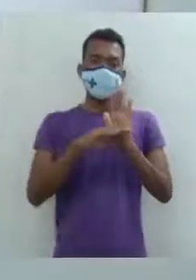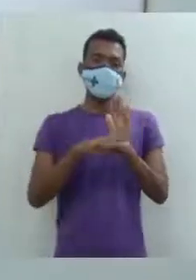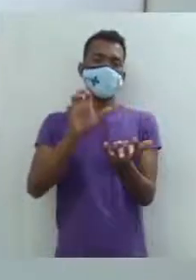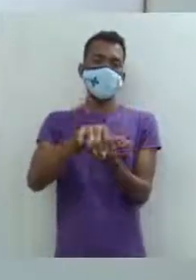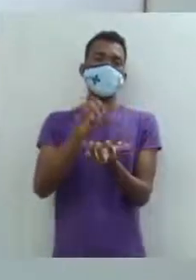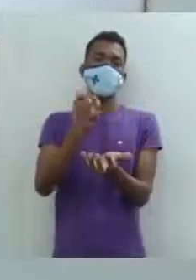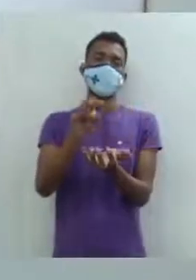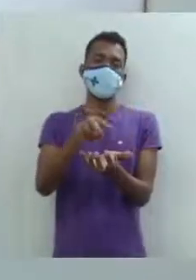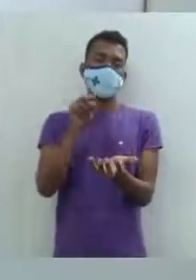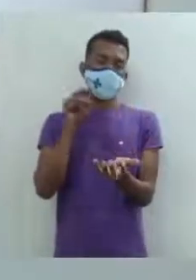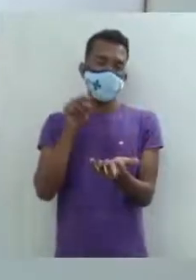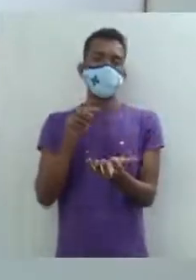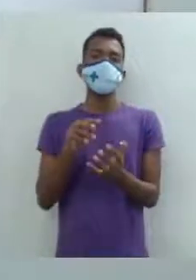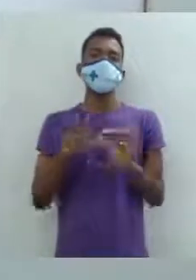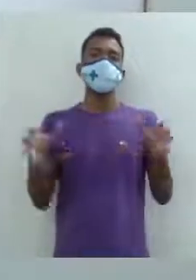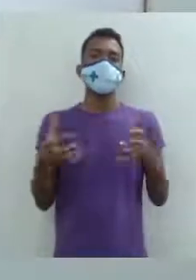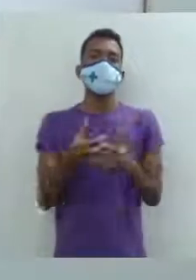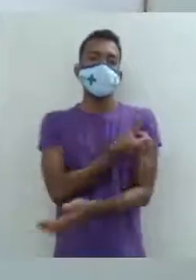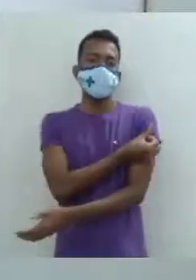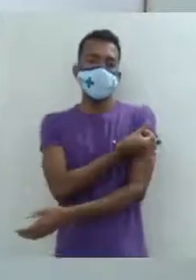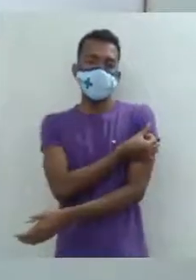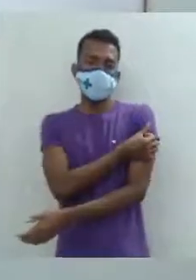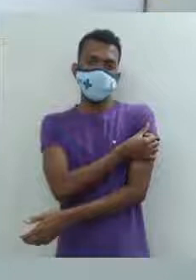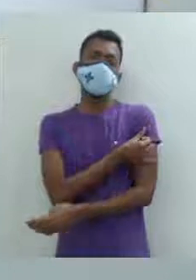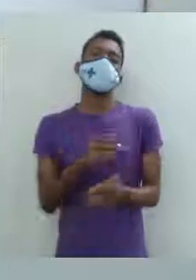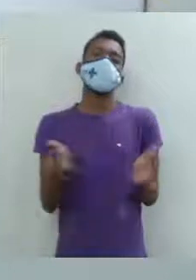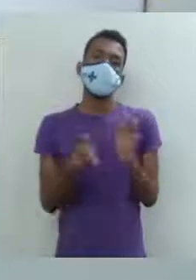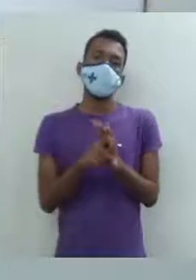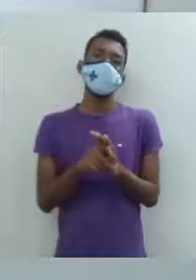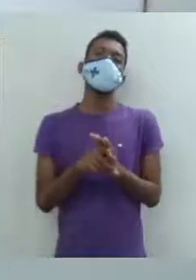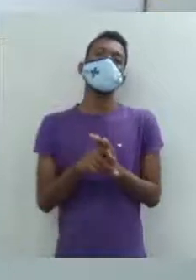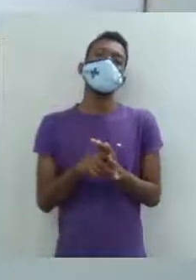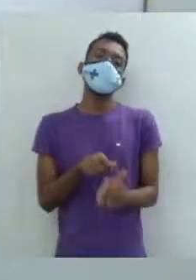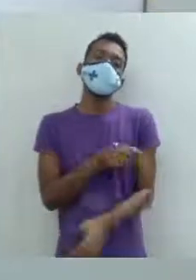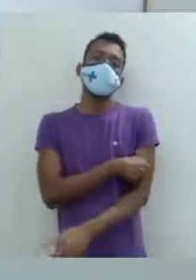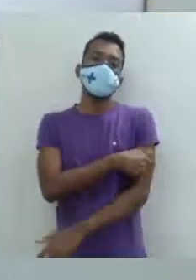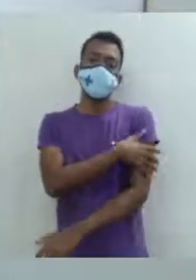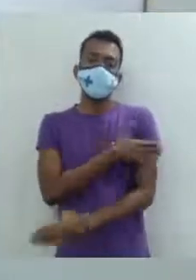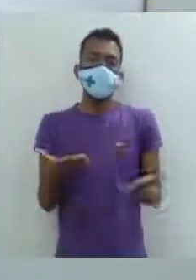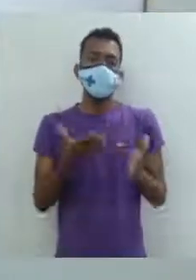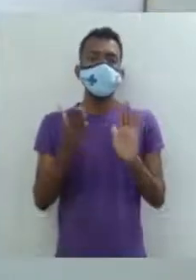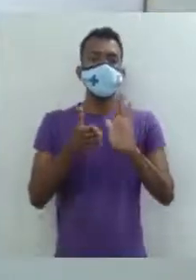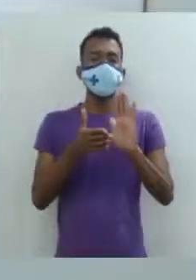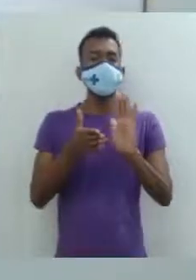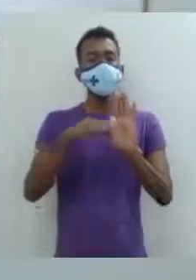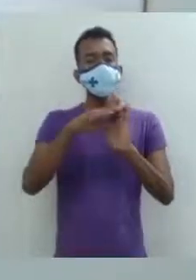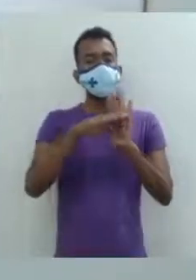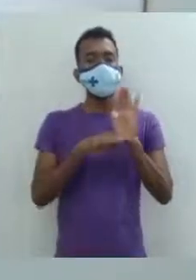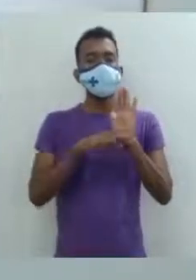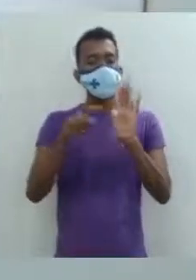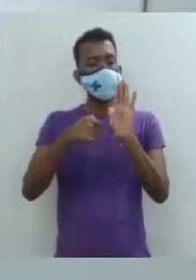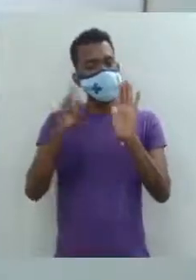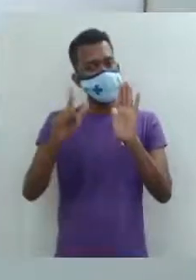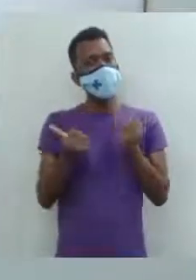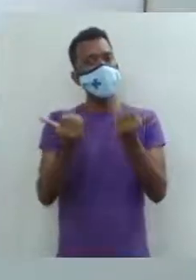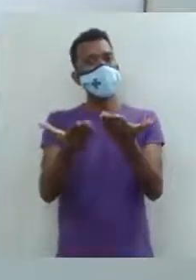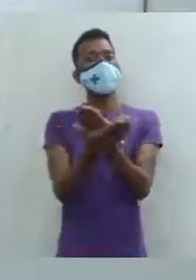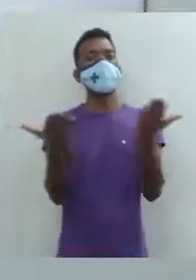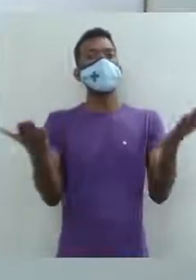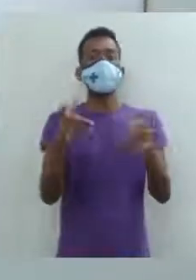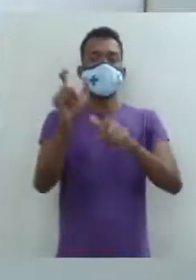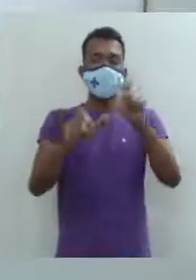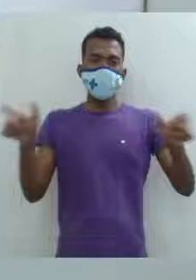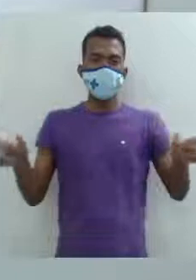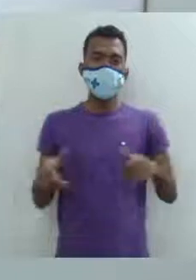Educa PE, turma do 6º ano do ensino fundamental, porque esse programa foi feito para vocês,